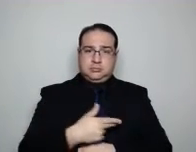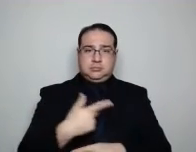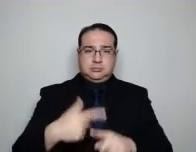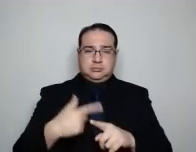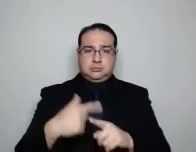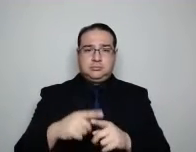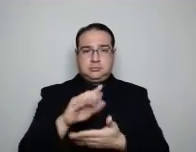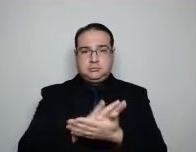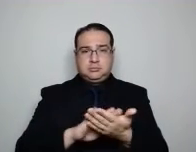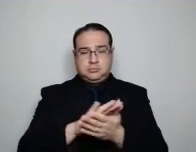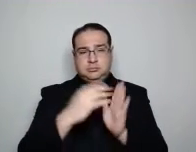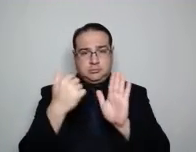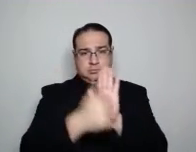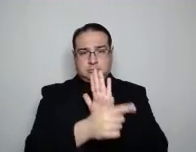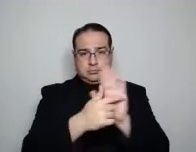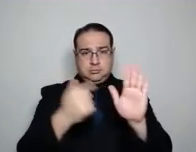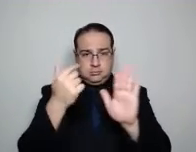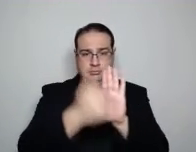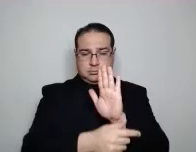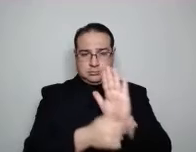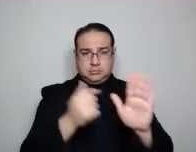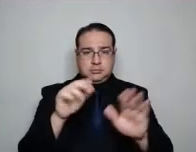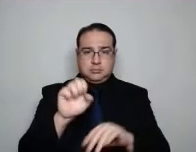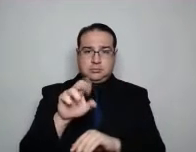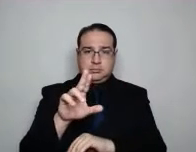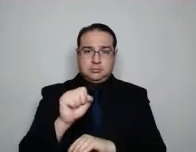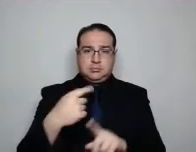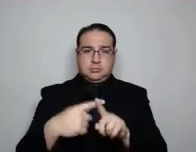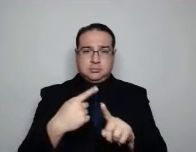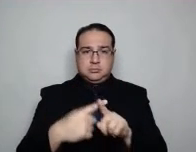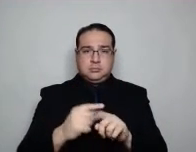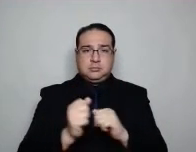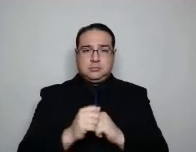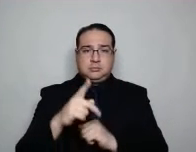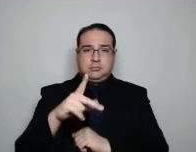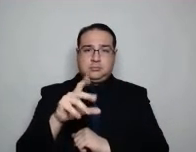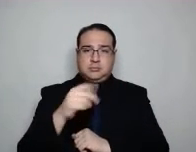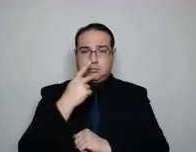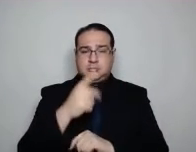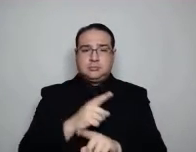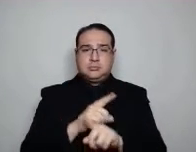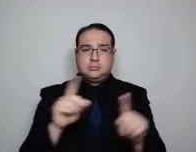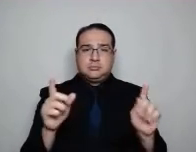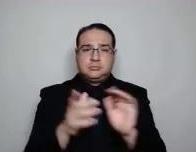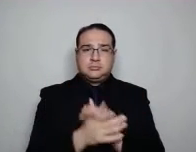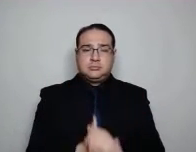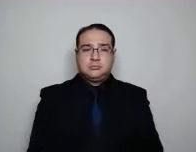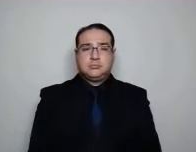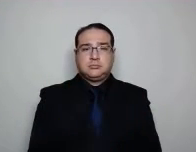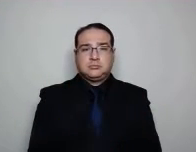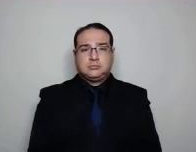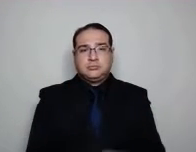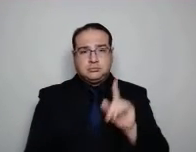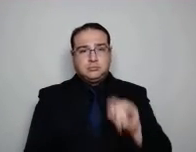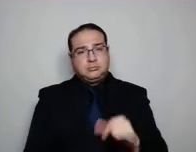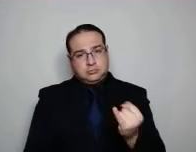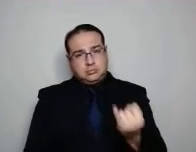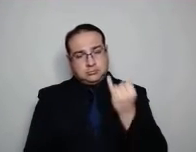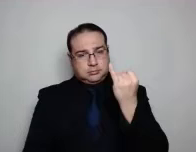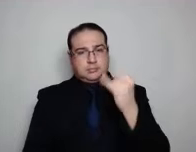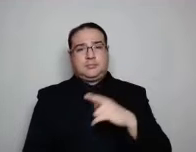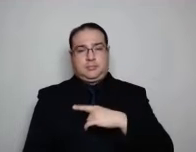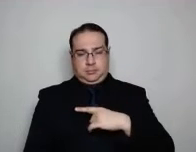fornecidos pelo SUS e que tinham sido negados pelo plano. Né? Então, é importante que haja uma